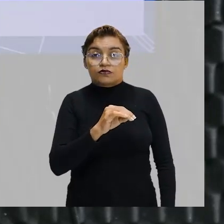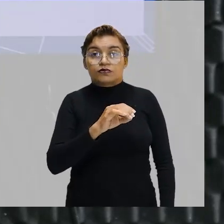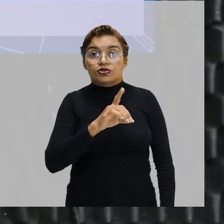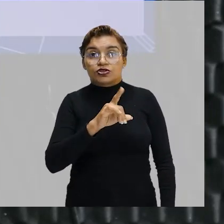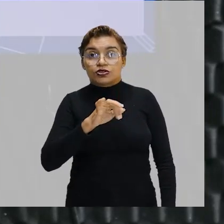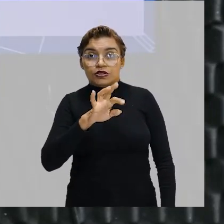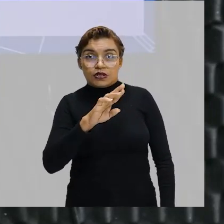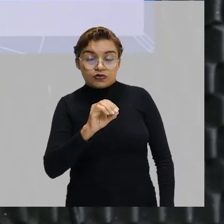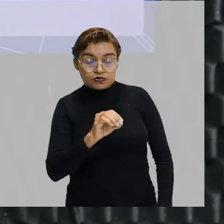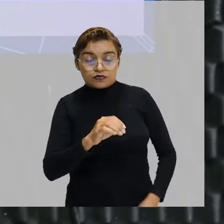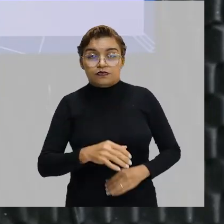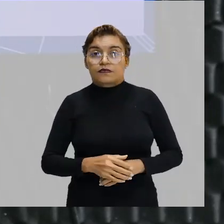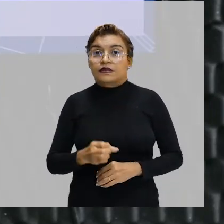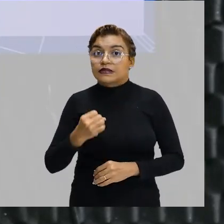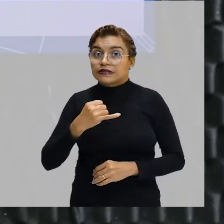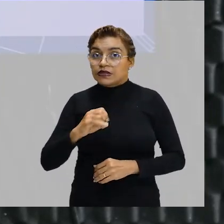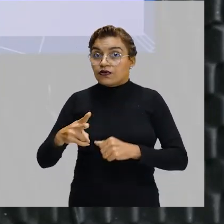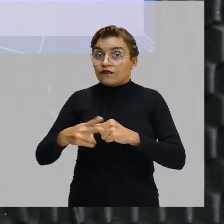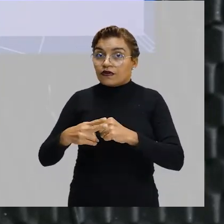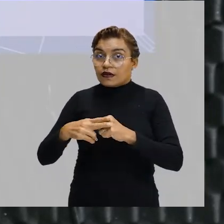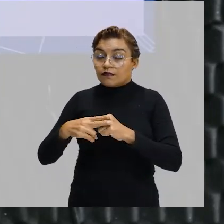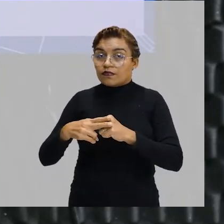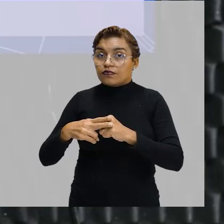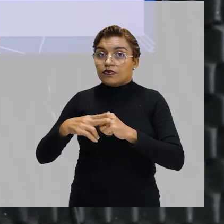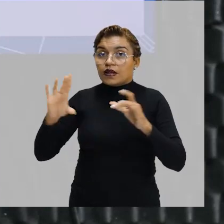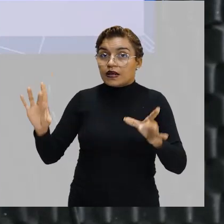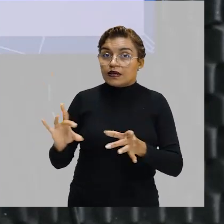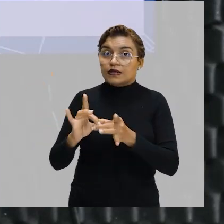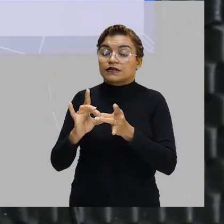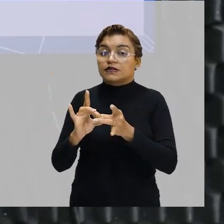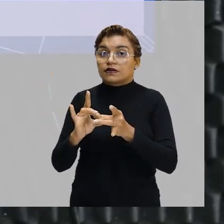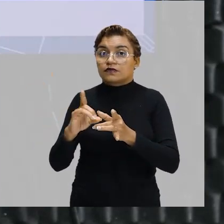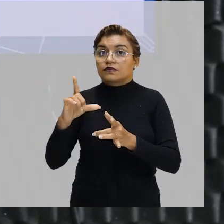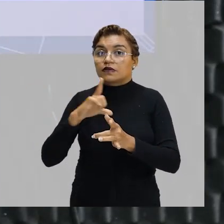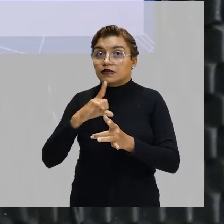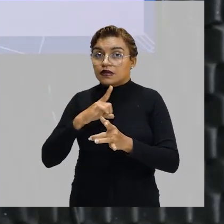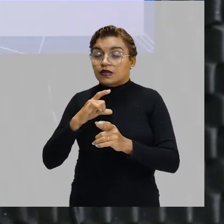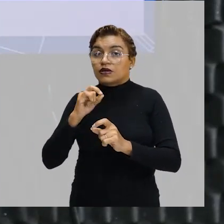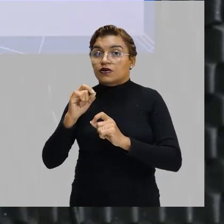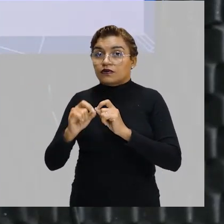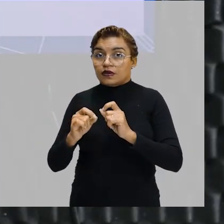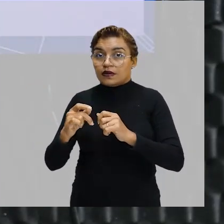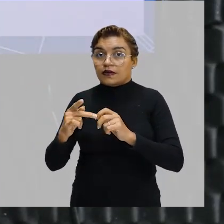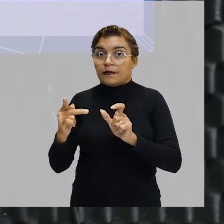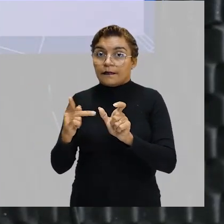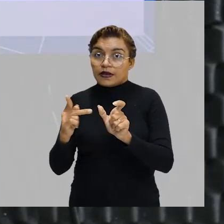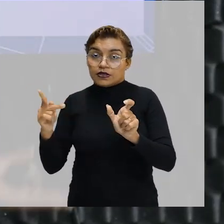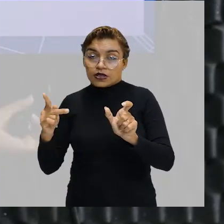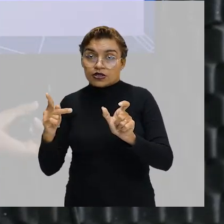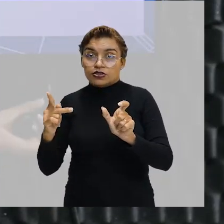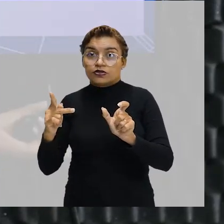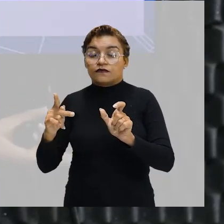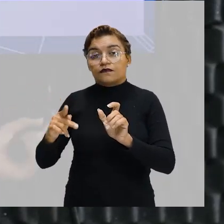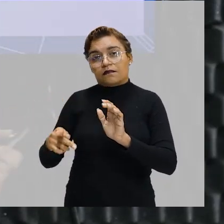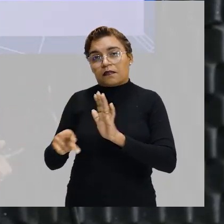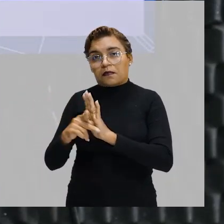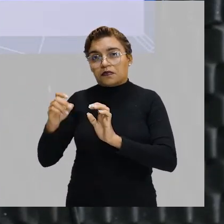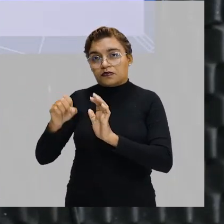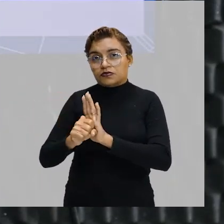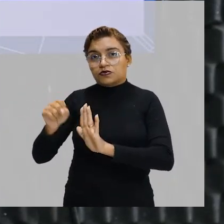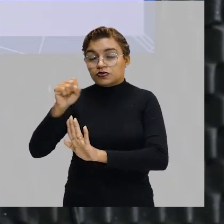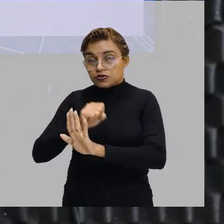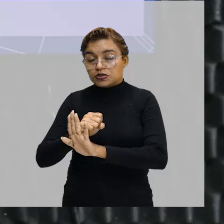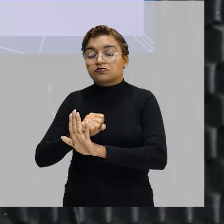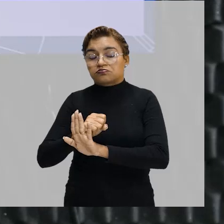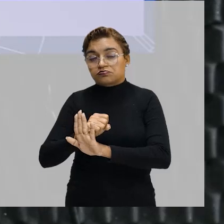complemento, tudo bem. Se o verbo é de ligação, ele terá um predicativo do sujeito. Assim como no predicado verbal